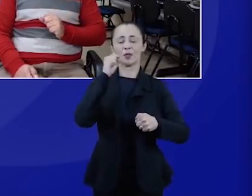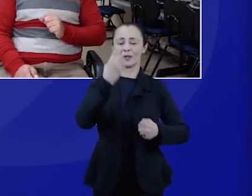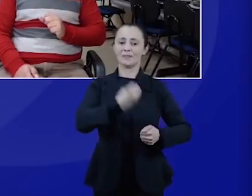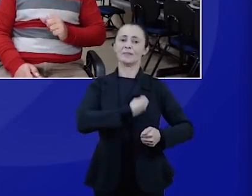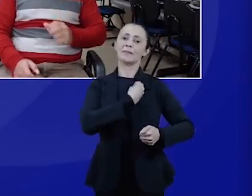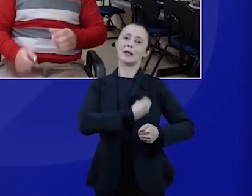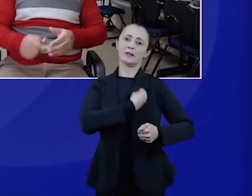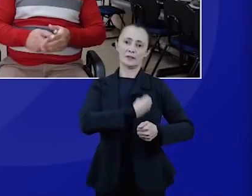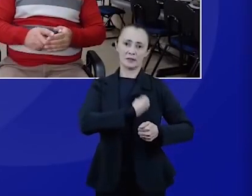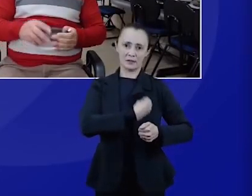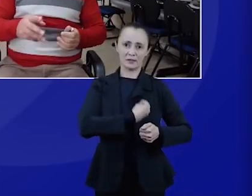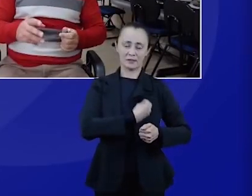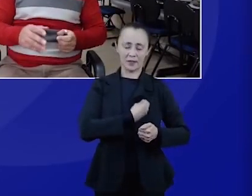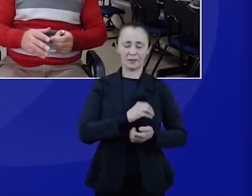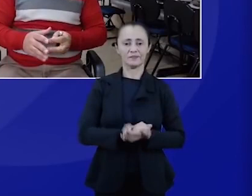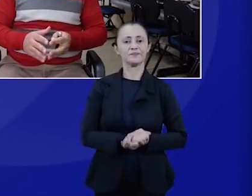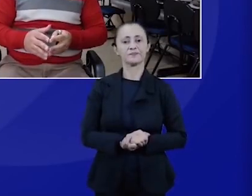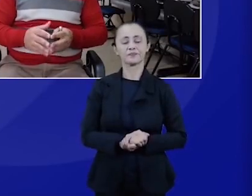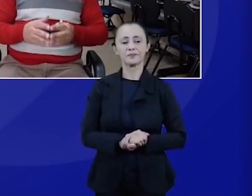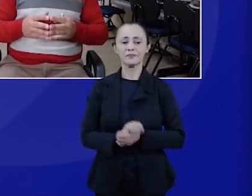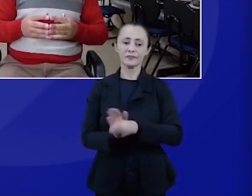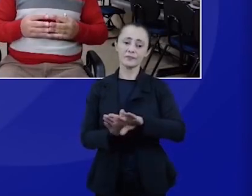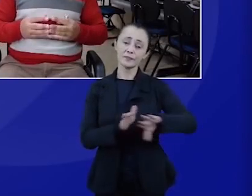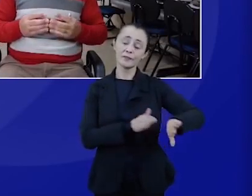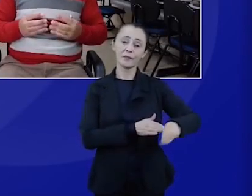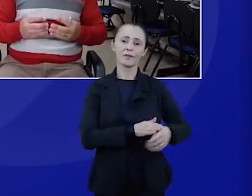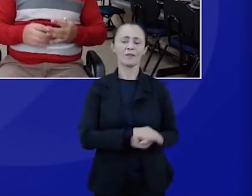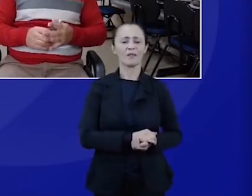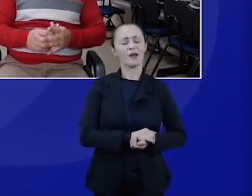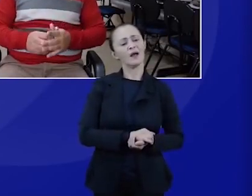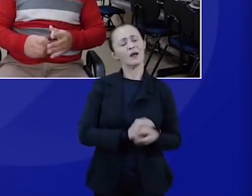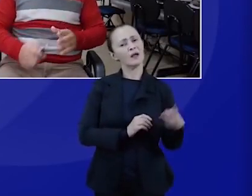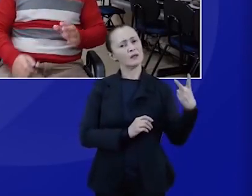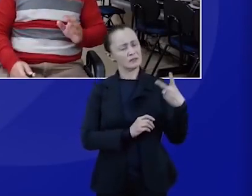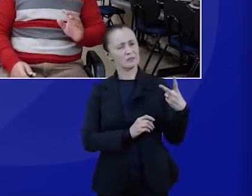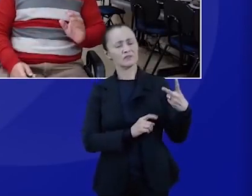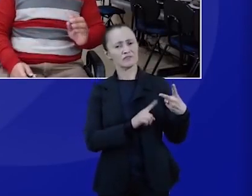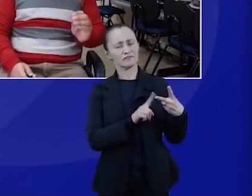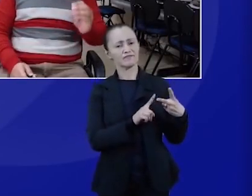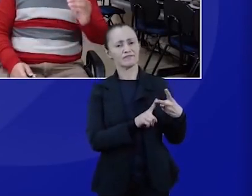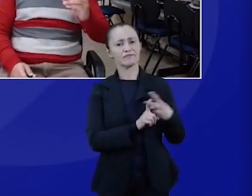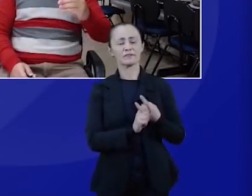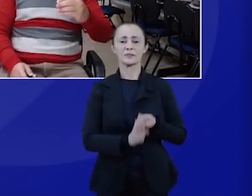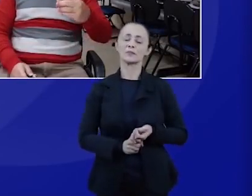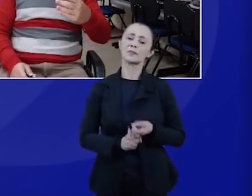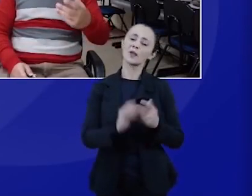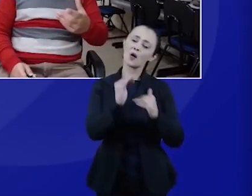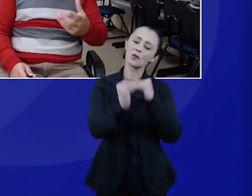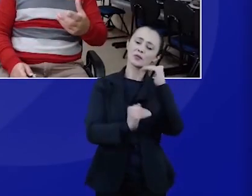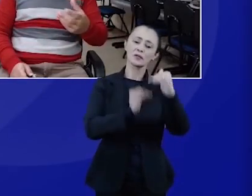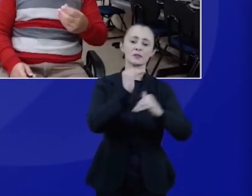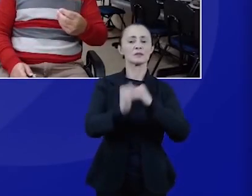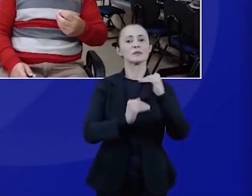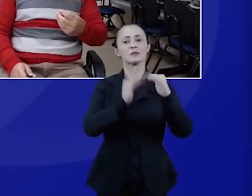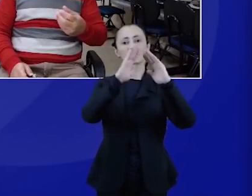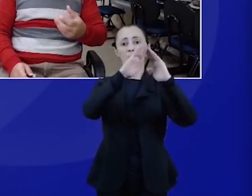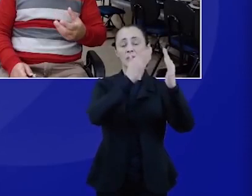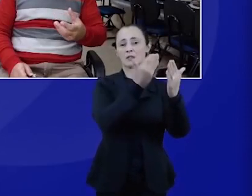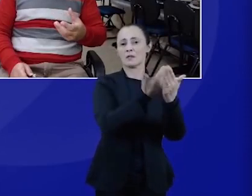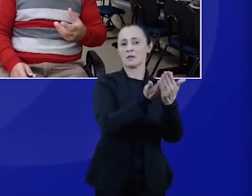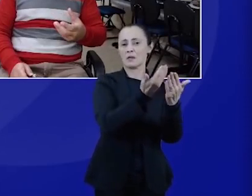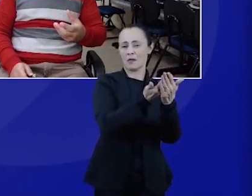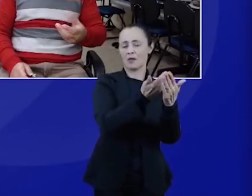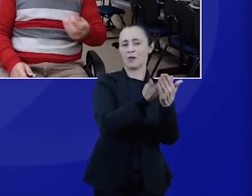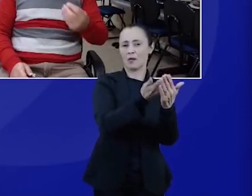participação. O segundo ponto, e é muito interessante nós observarmos, é que o desenvolvimento da escola como formadora